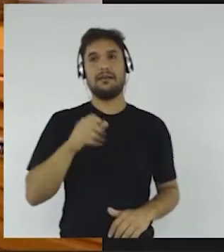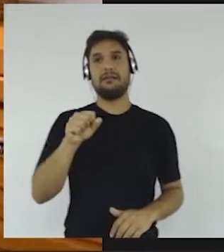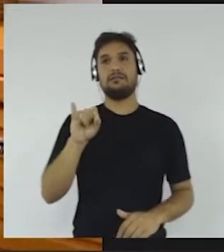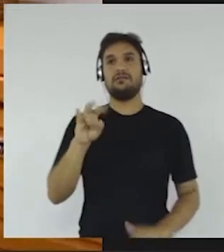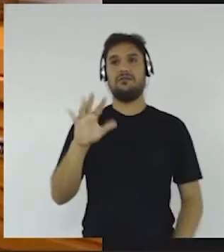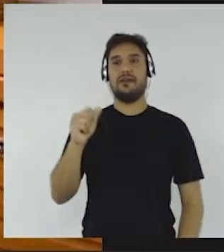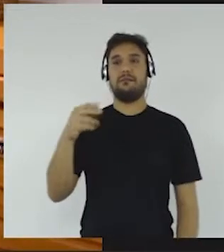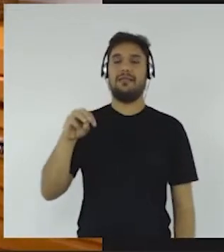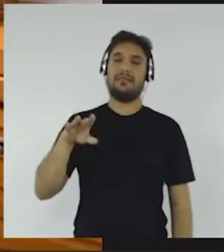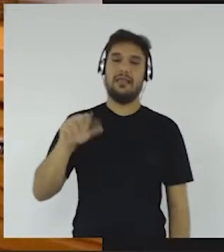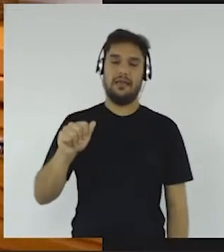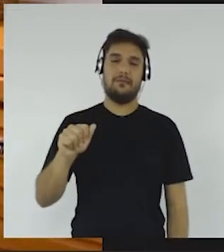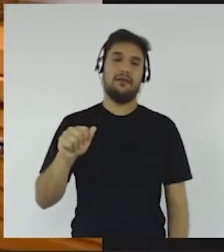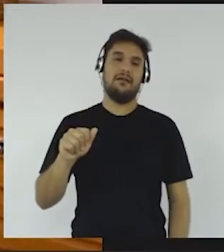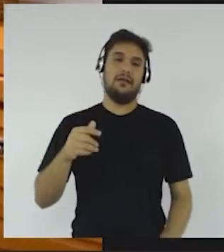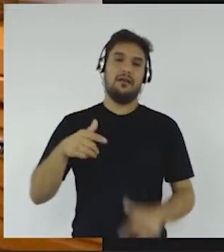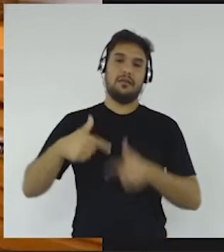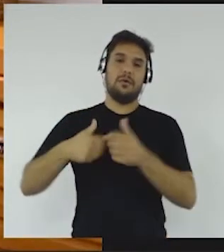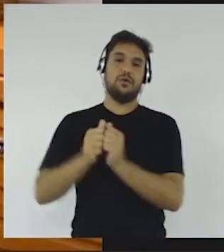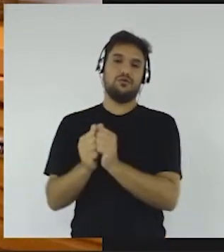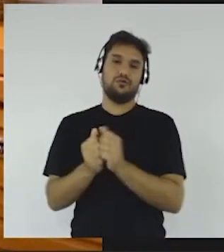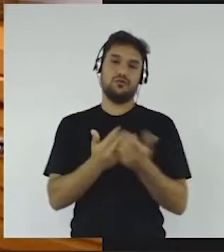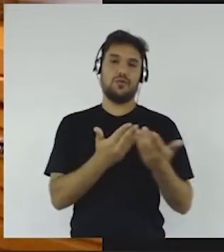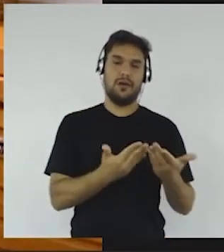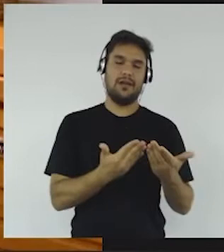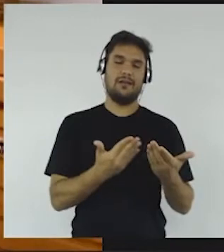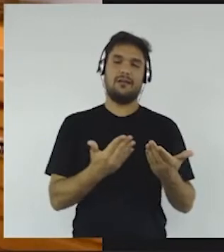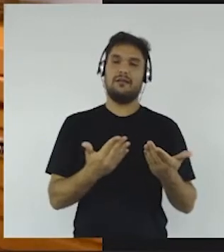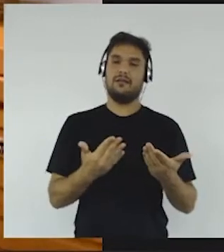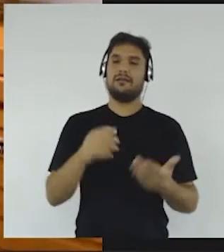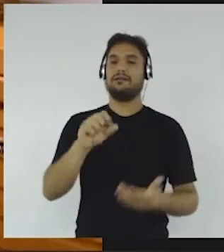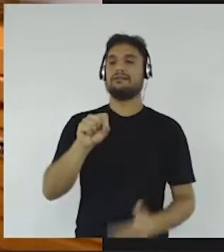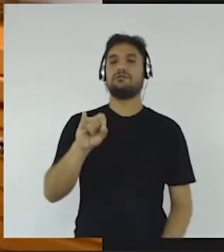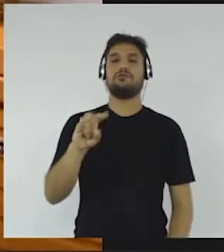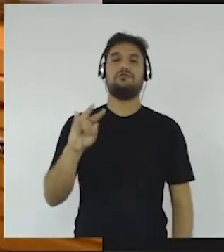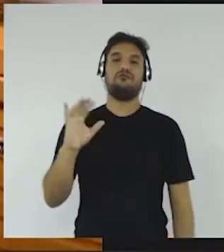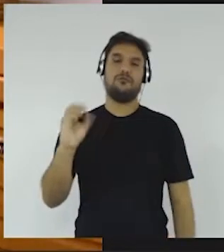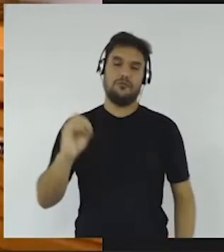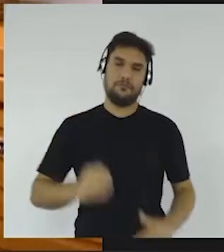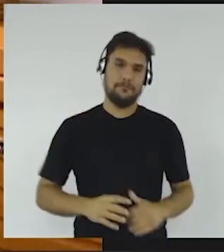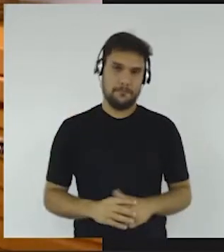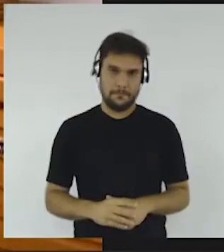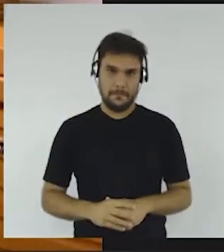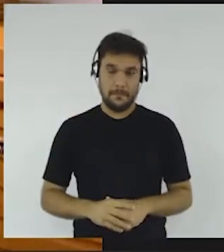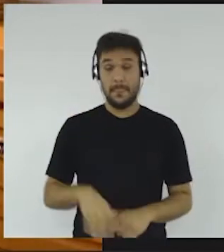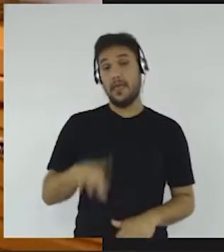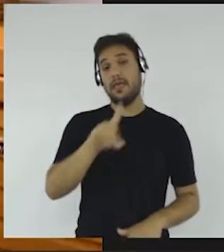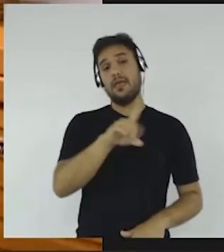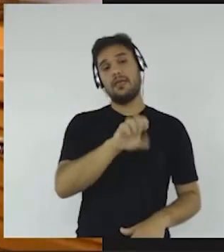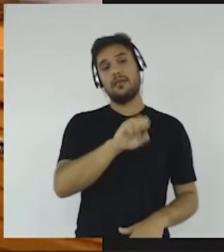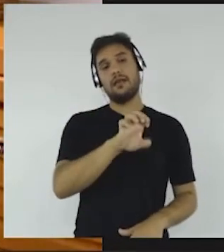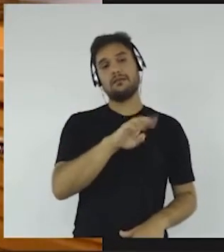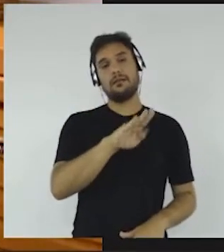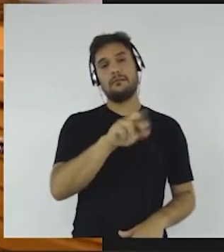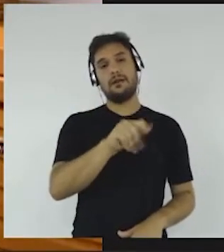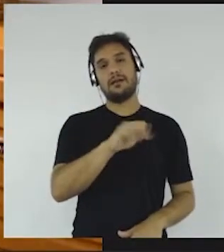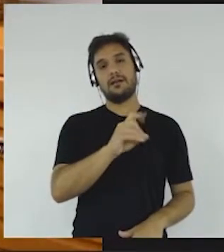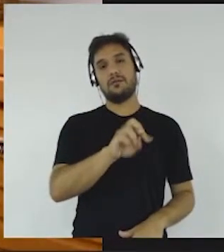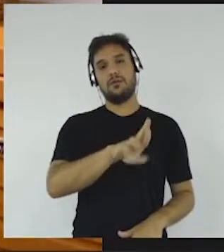Silvio Capanema de Souza, o nosso inesquecível Silvio. Desembargadora